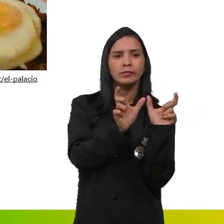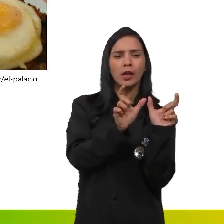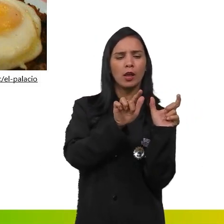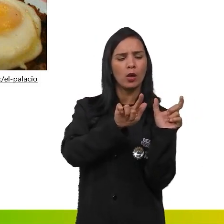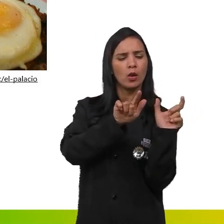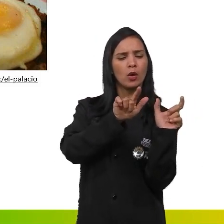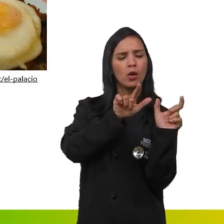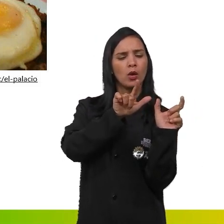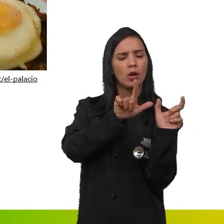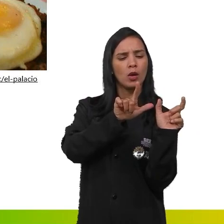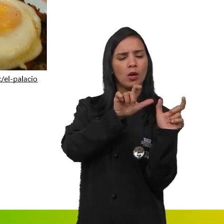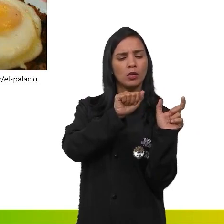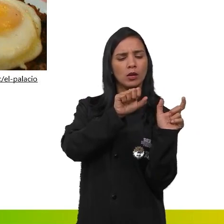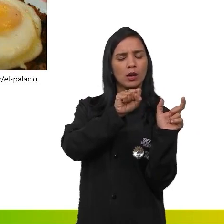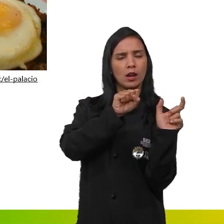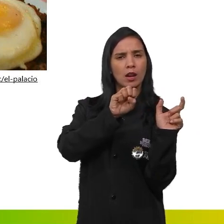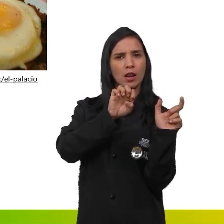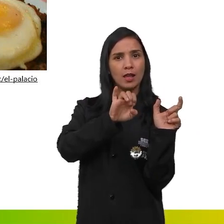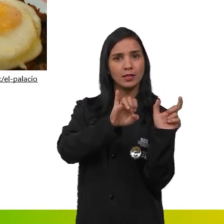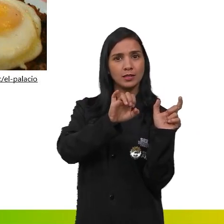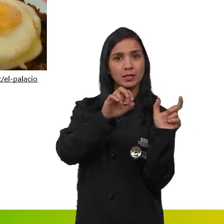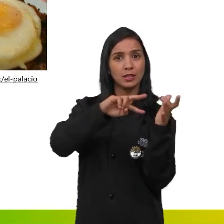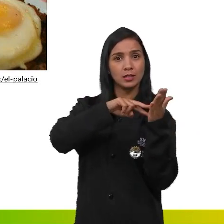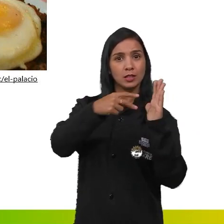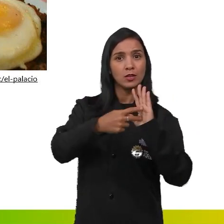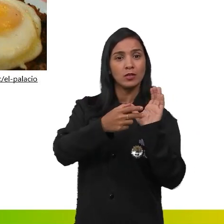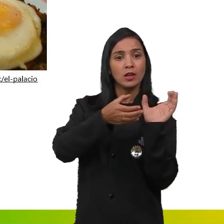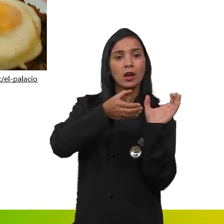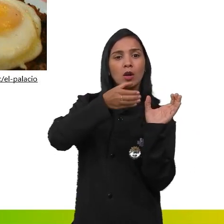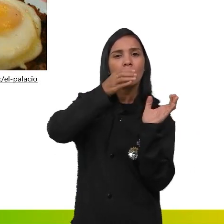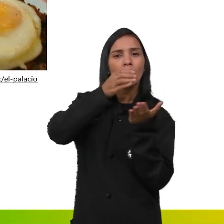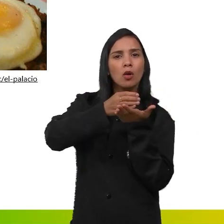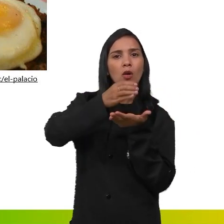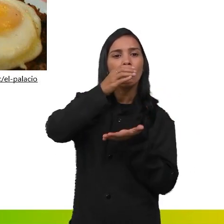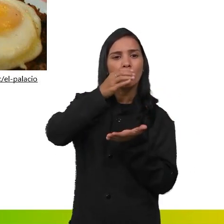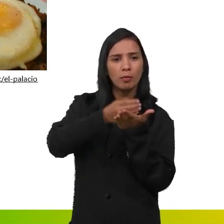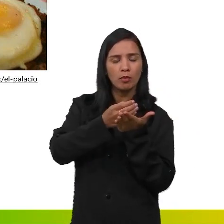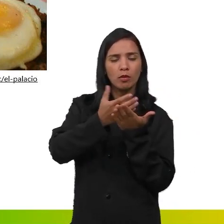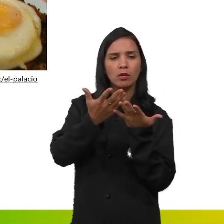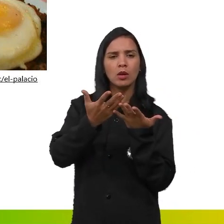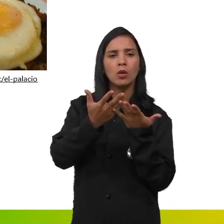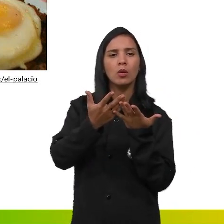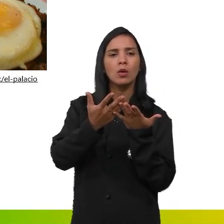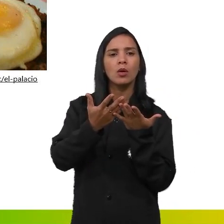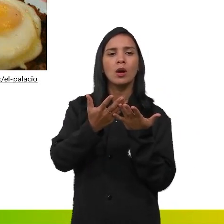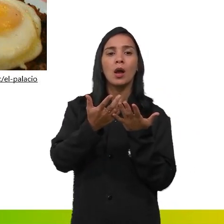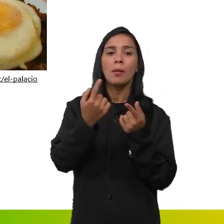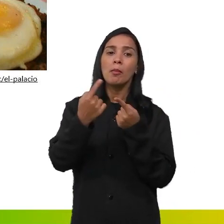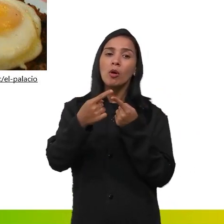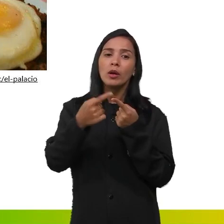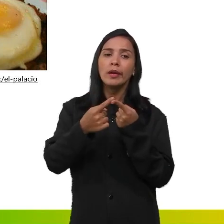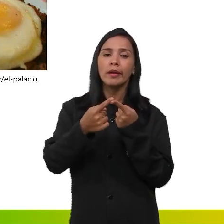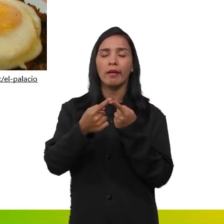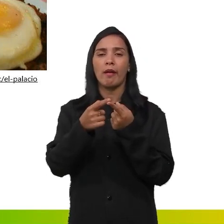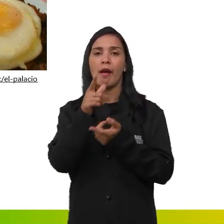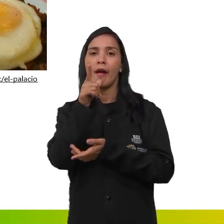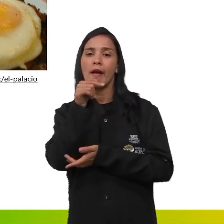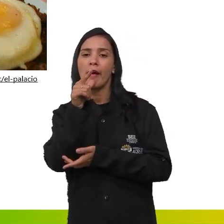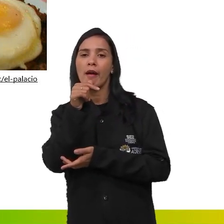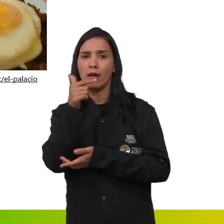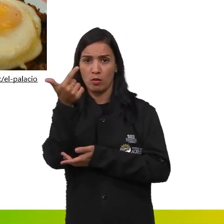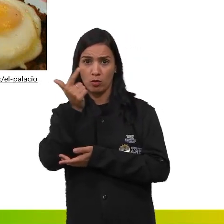água. Então, você pode perceber que, apesar de a água não ser algo contável, nós temos